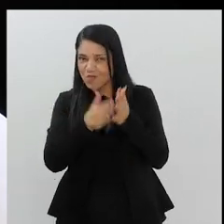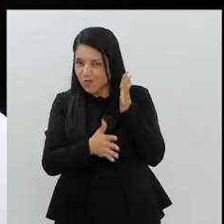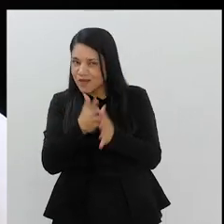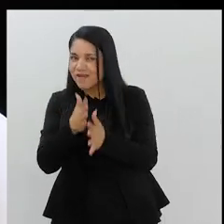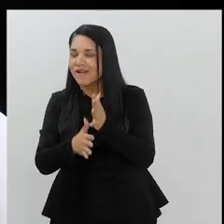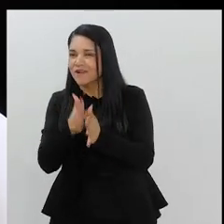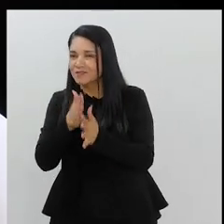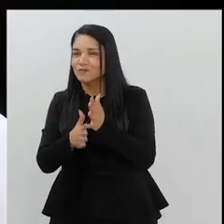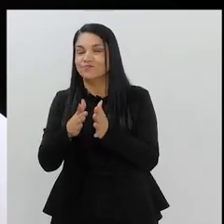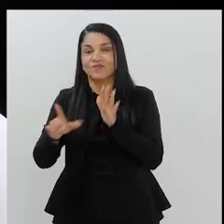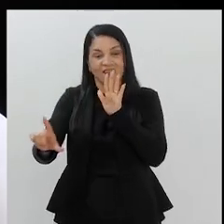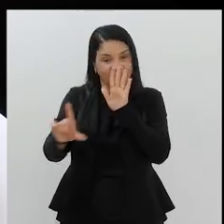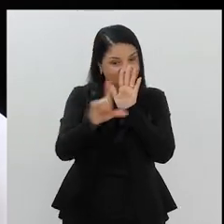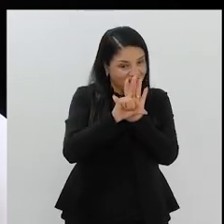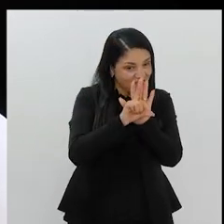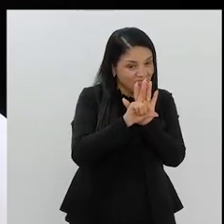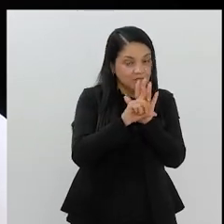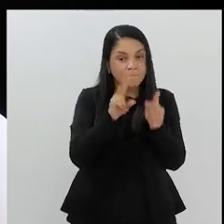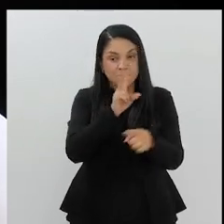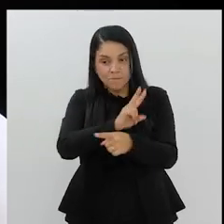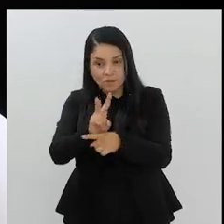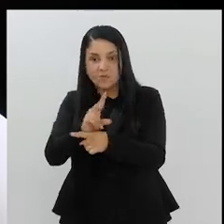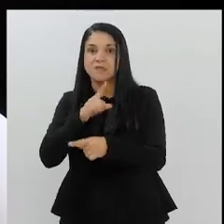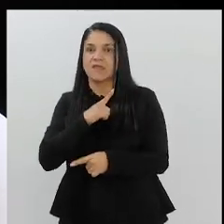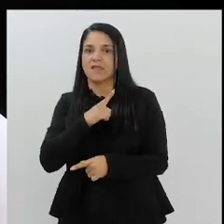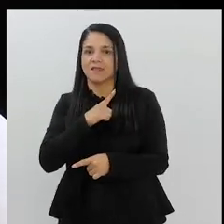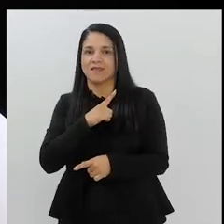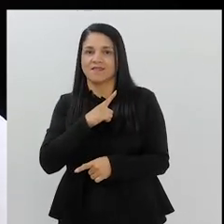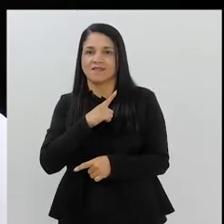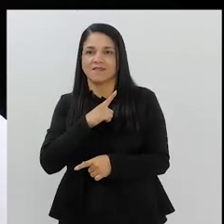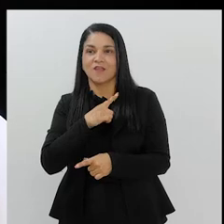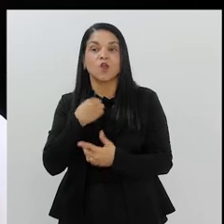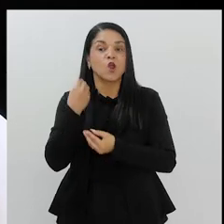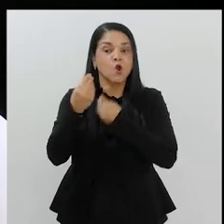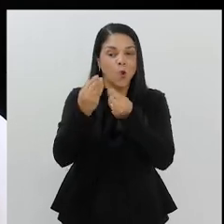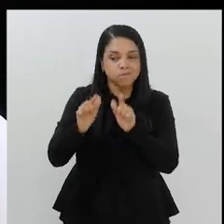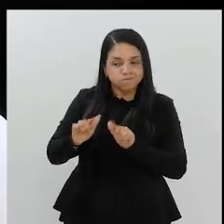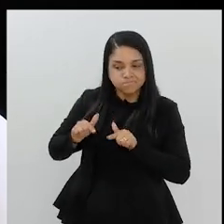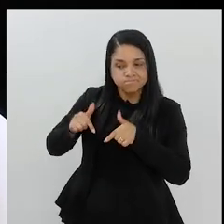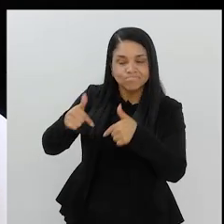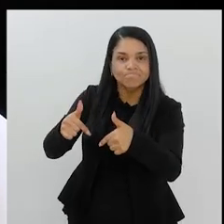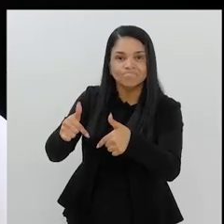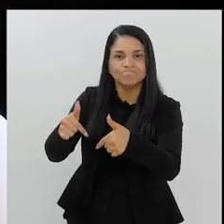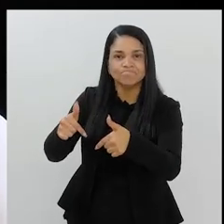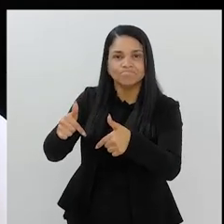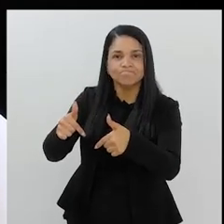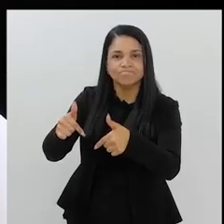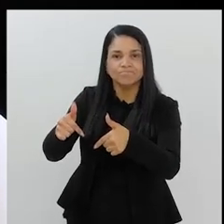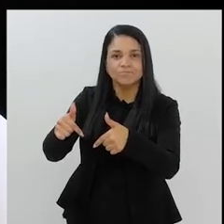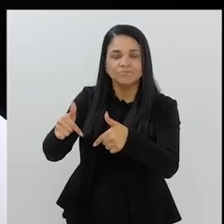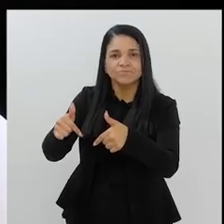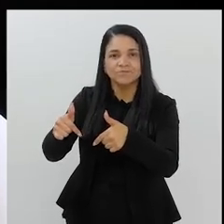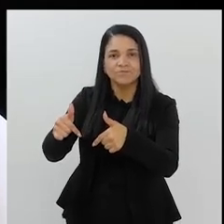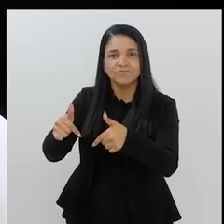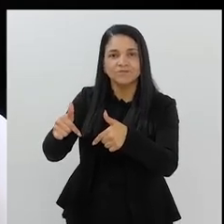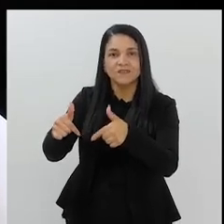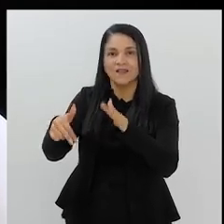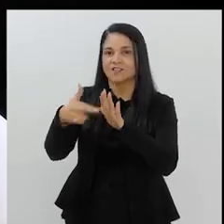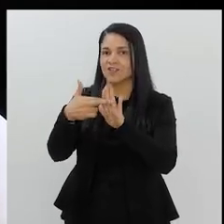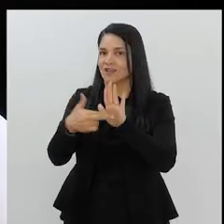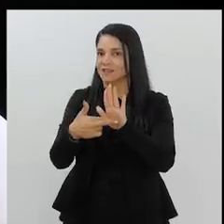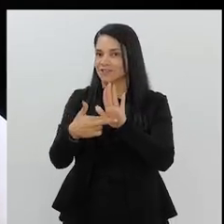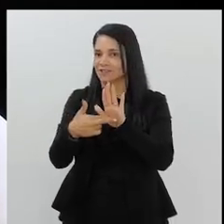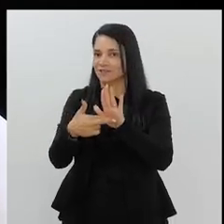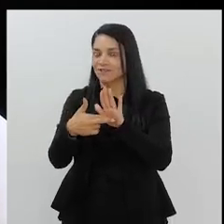complicada porque como eu disse a legislação protetiva você tem agora como é que você vai dar eficácia efetividade